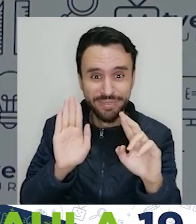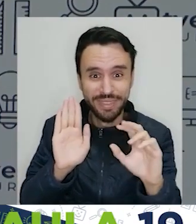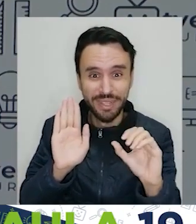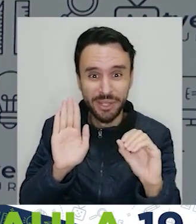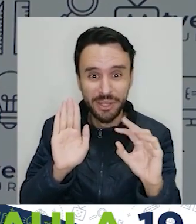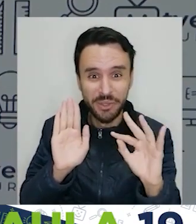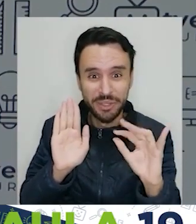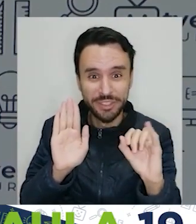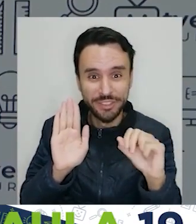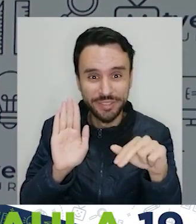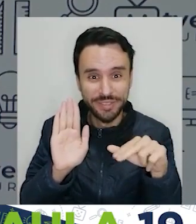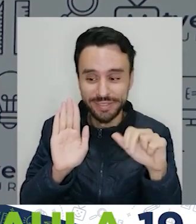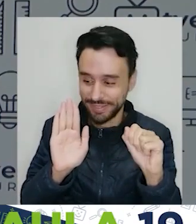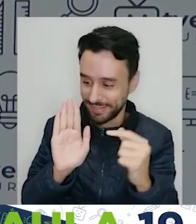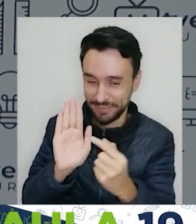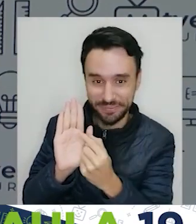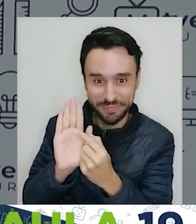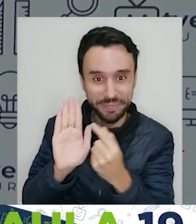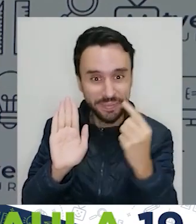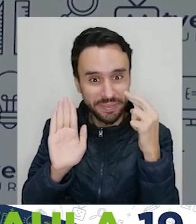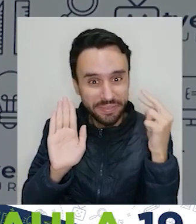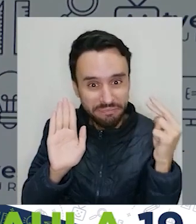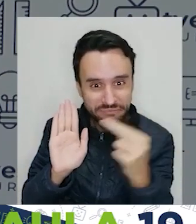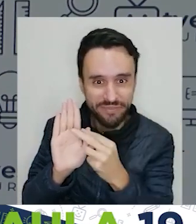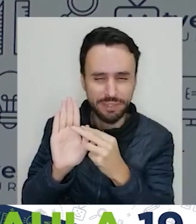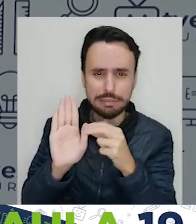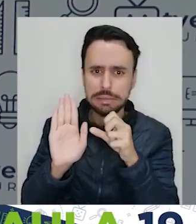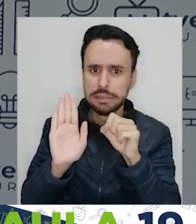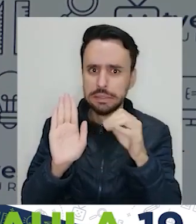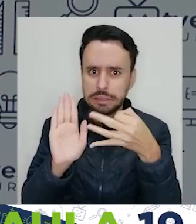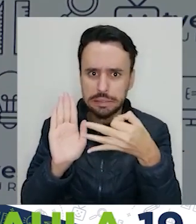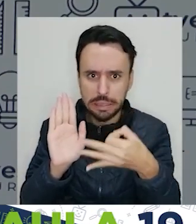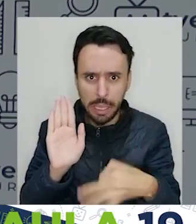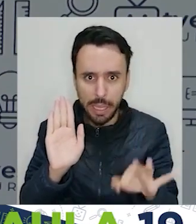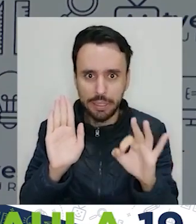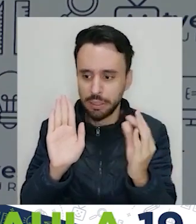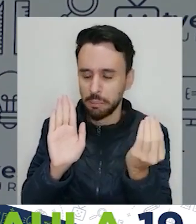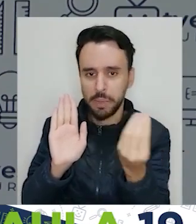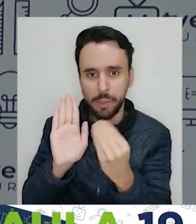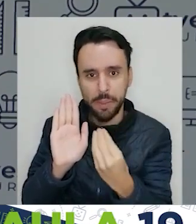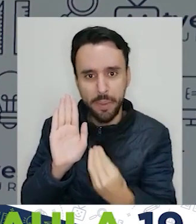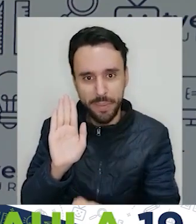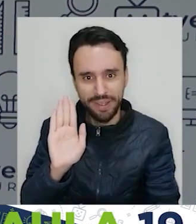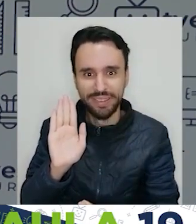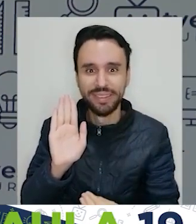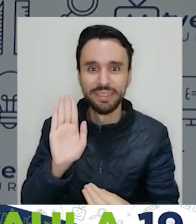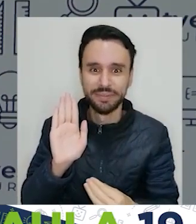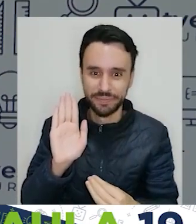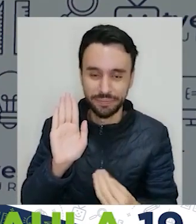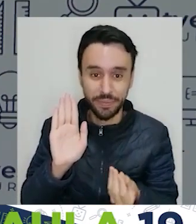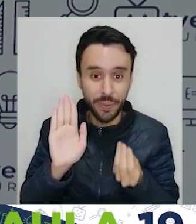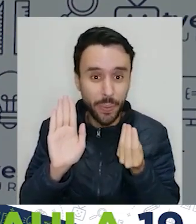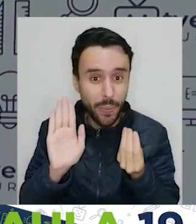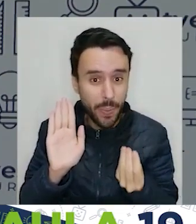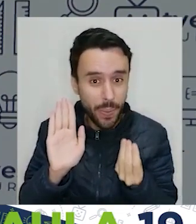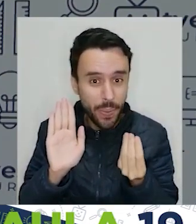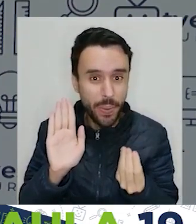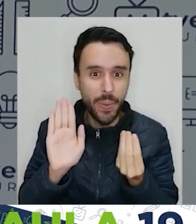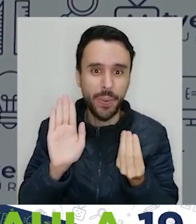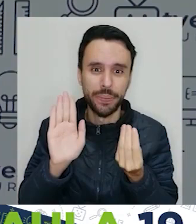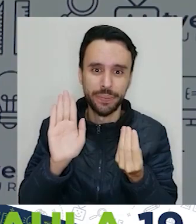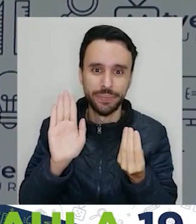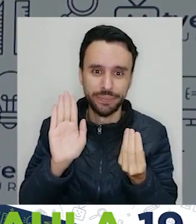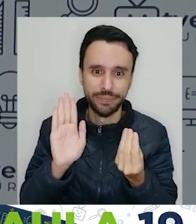rotina. Nós vamos ver se nós conseguimos completar a nossa rotina. Tudo que nós pensamos para a nossa